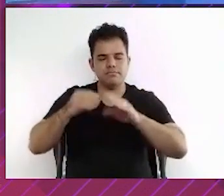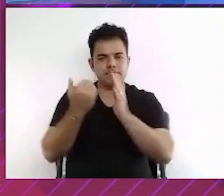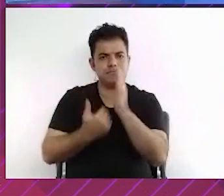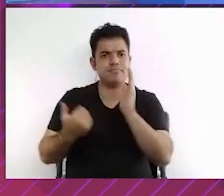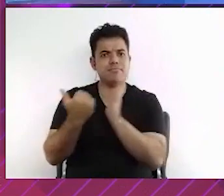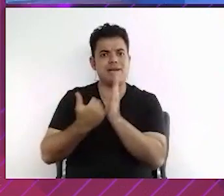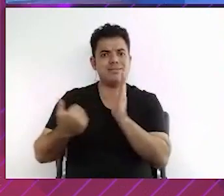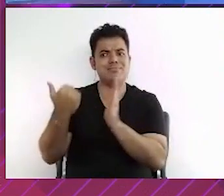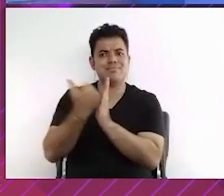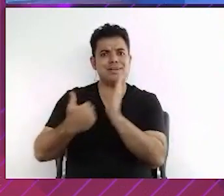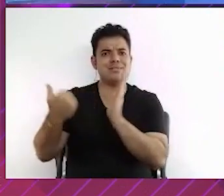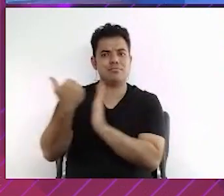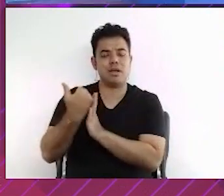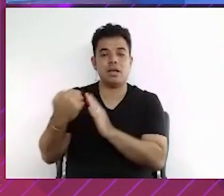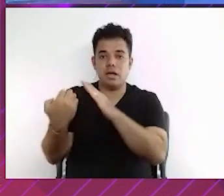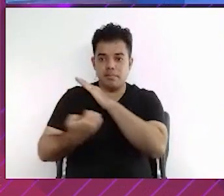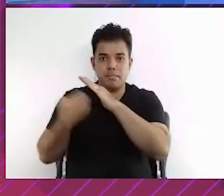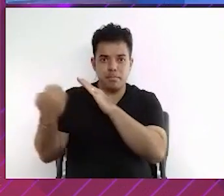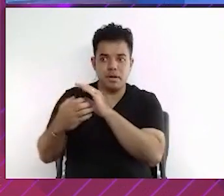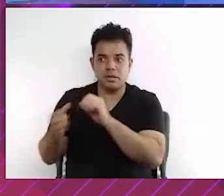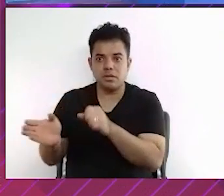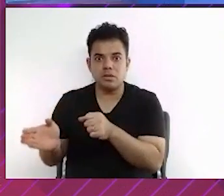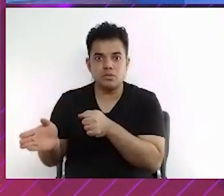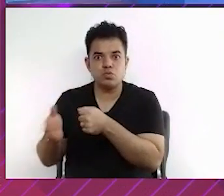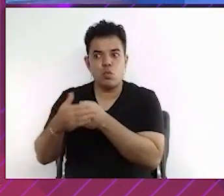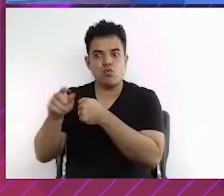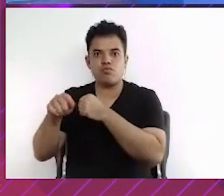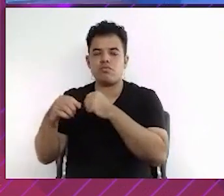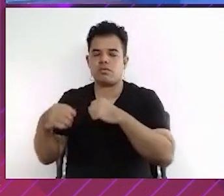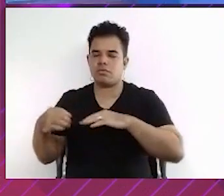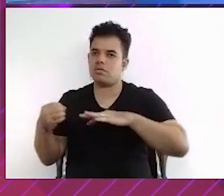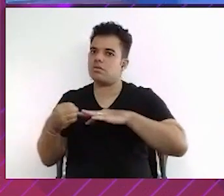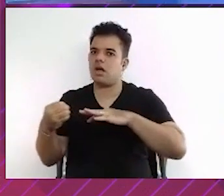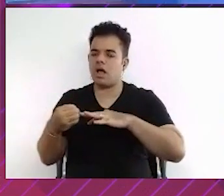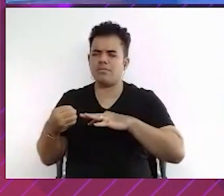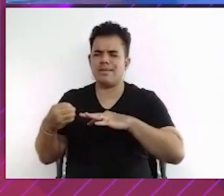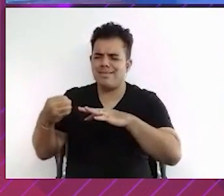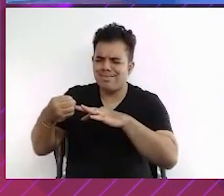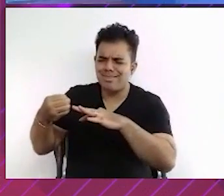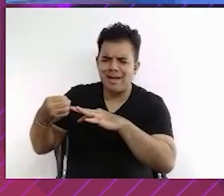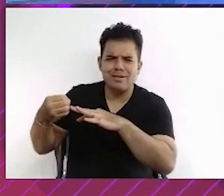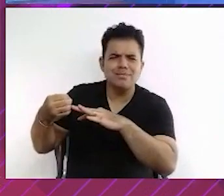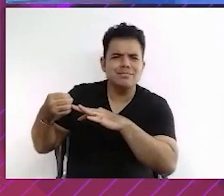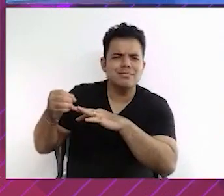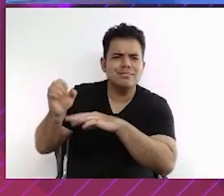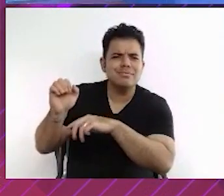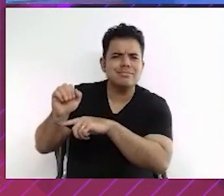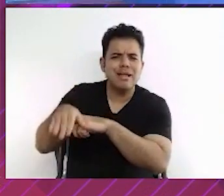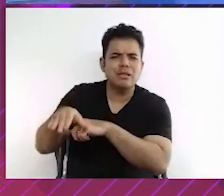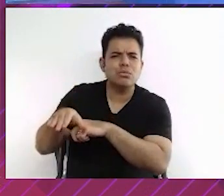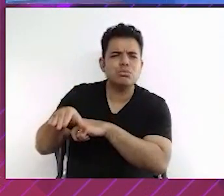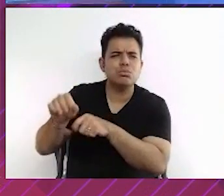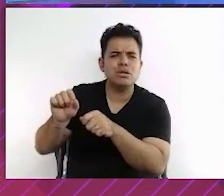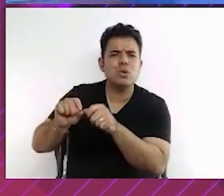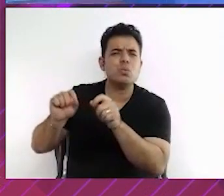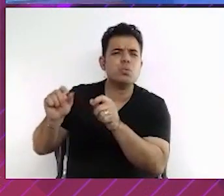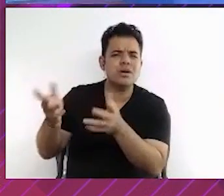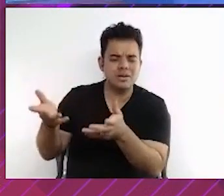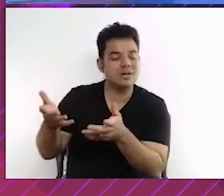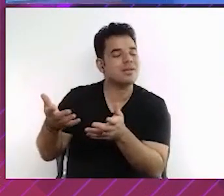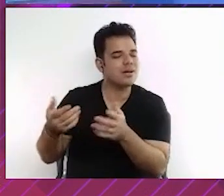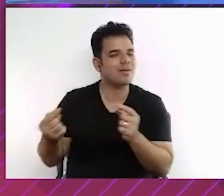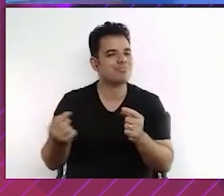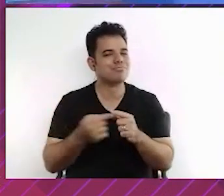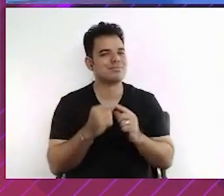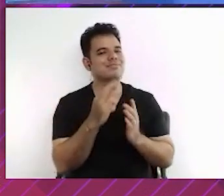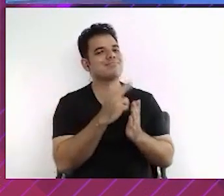muito bem esses dados. Mas o que a gente vai fazer com todos esses dados acumulados? É aí que entra a ciência de dados.